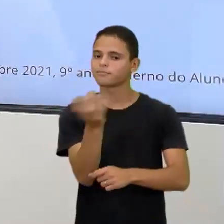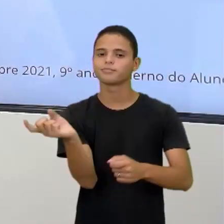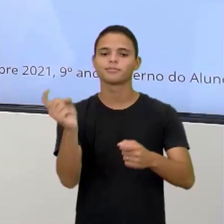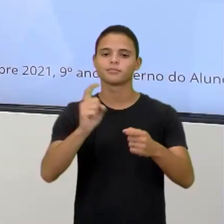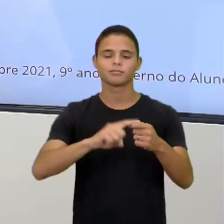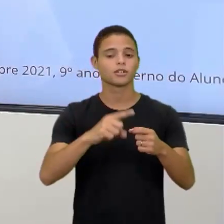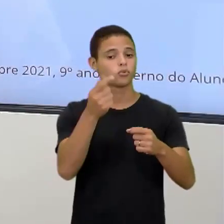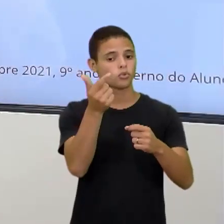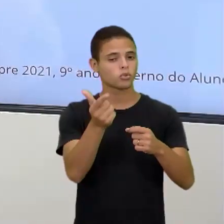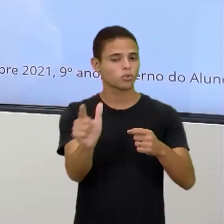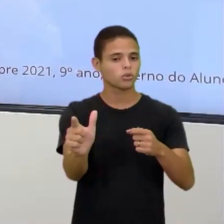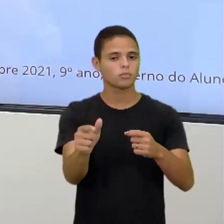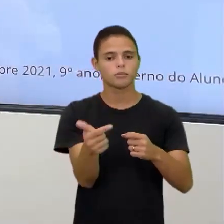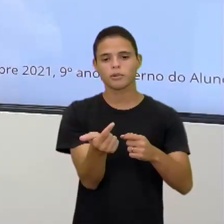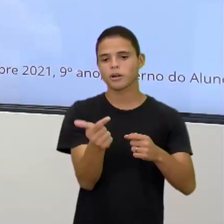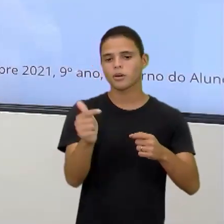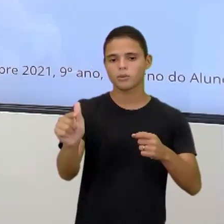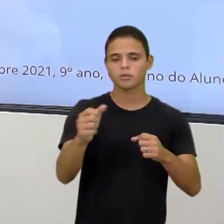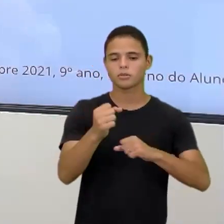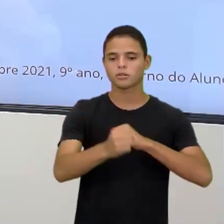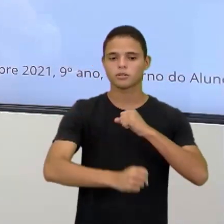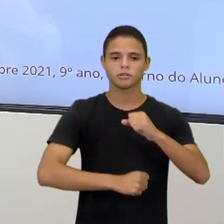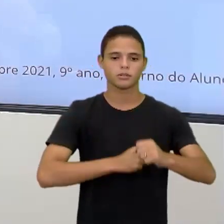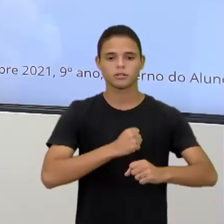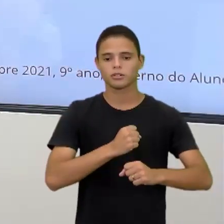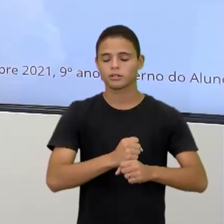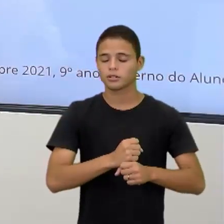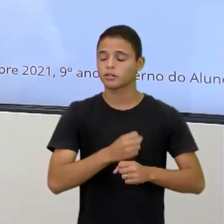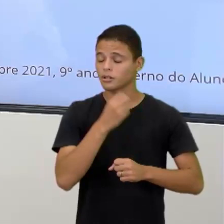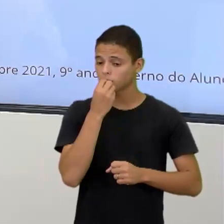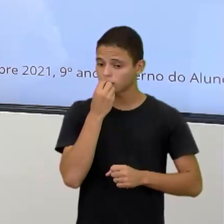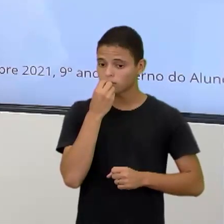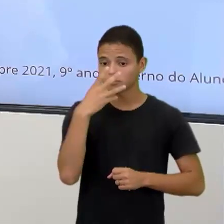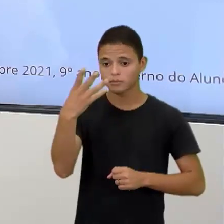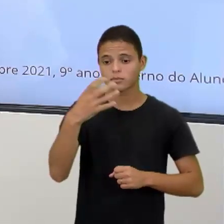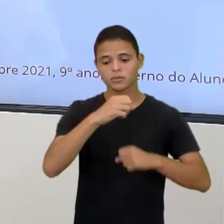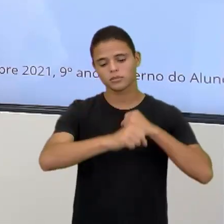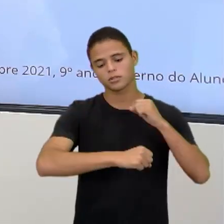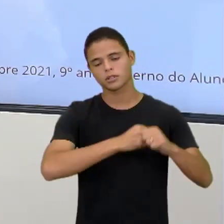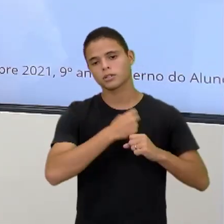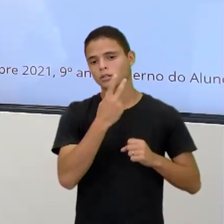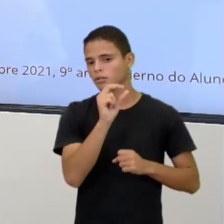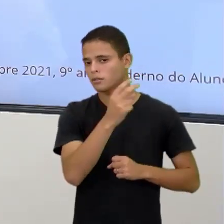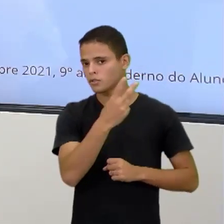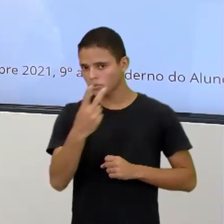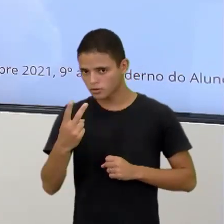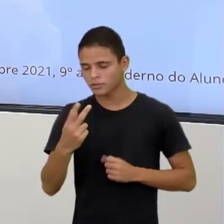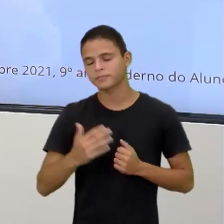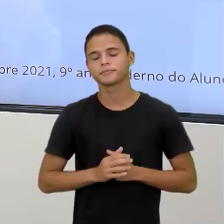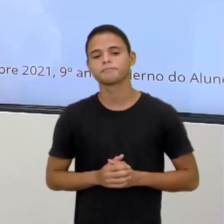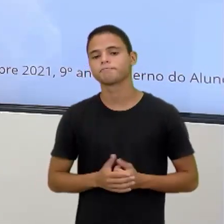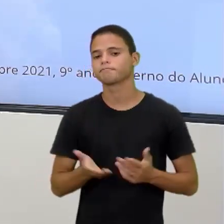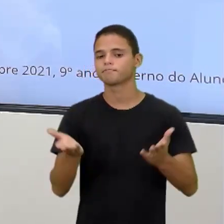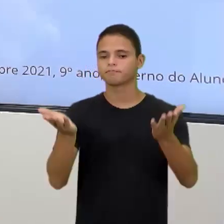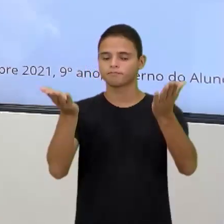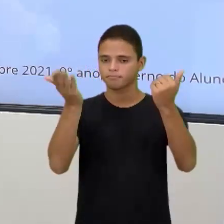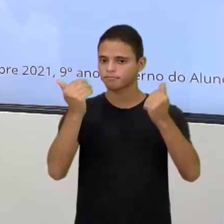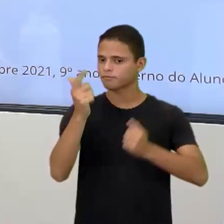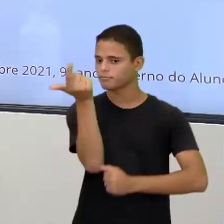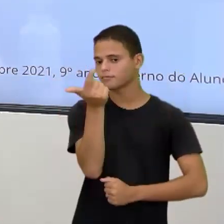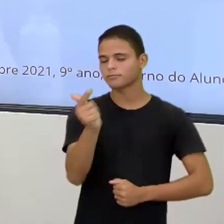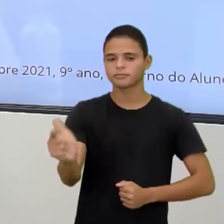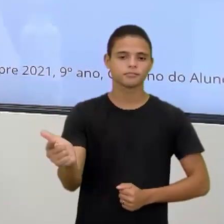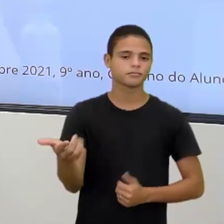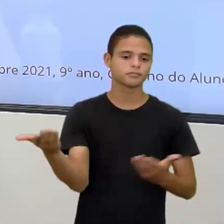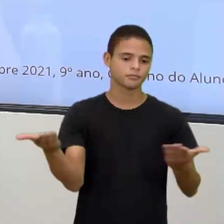para mais um ano, né? Eu estou voltando hoje, então feliz ano novo para vocês. Estamos de volta. A aula de hoje é uma sequência,